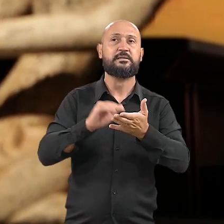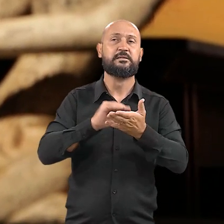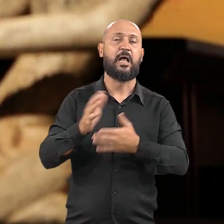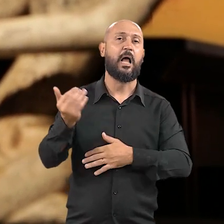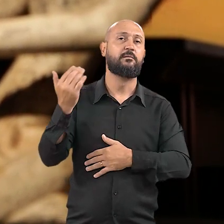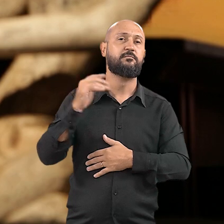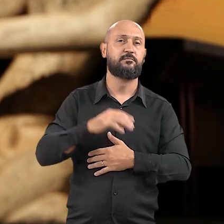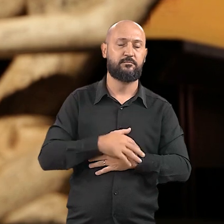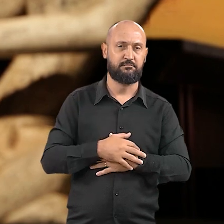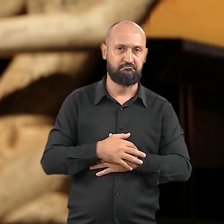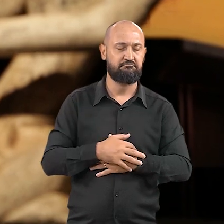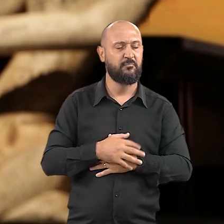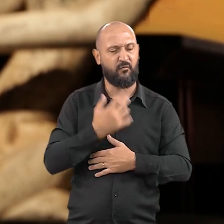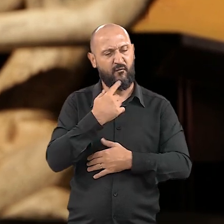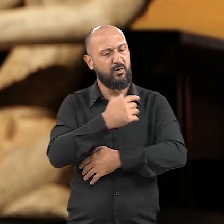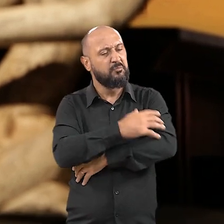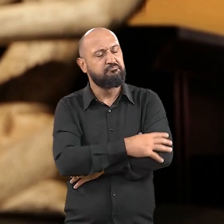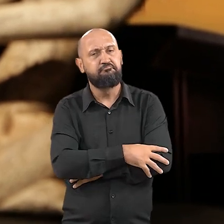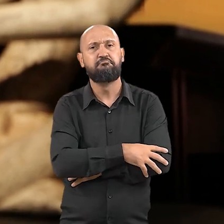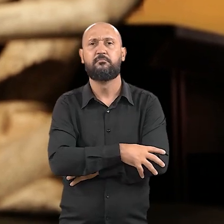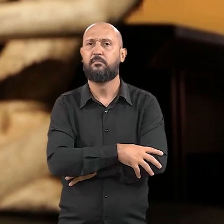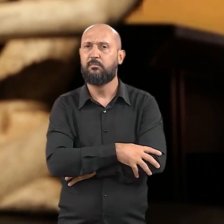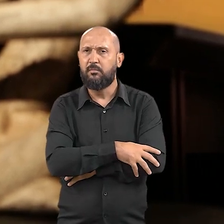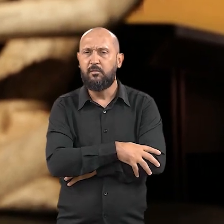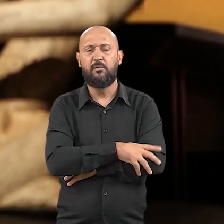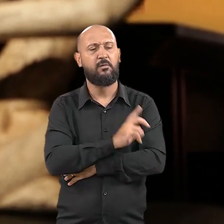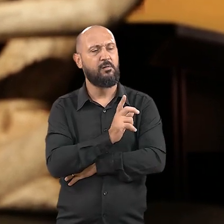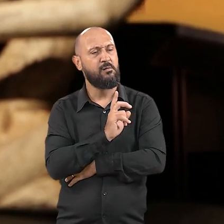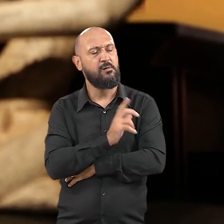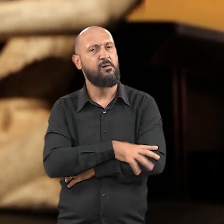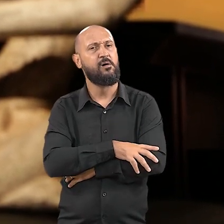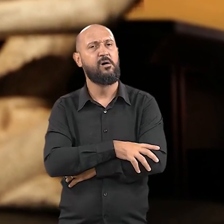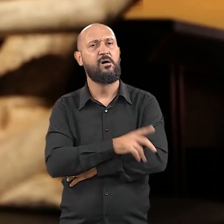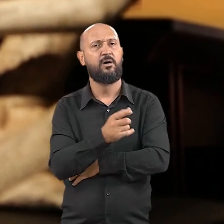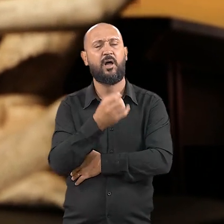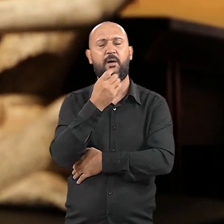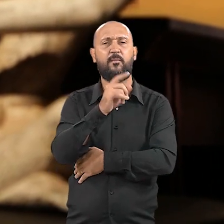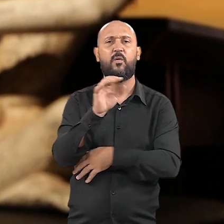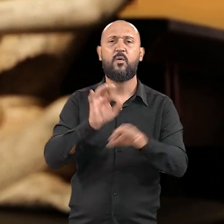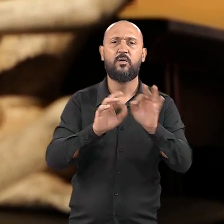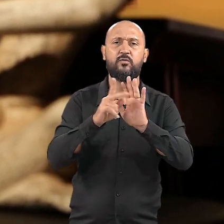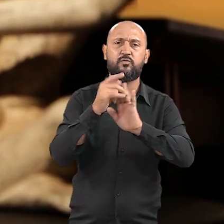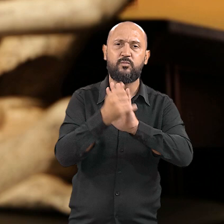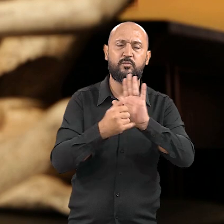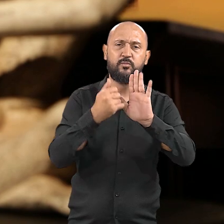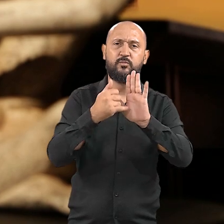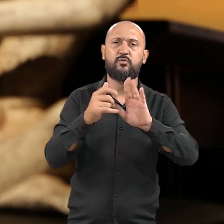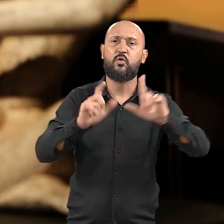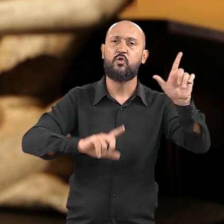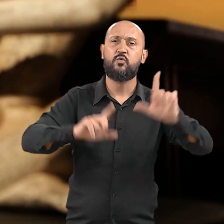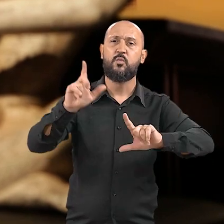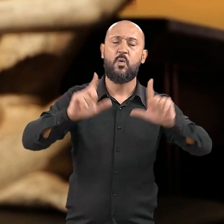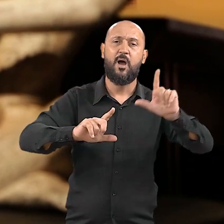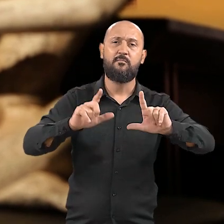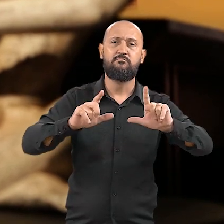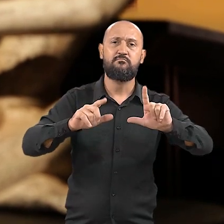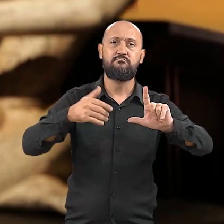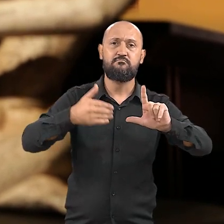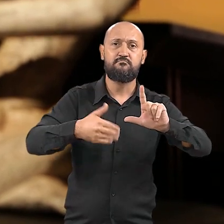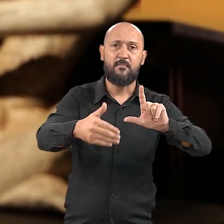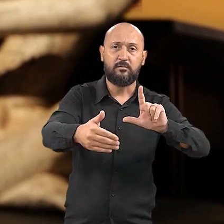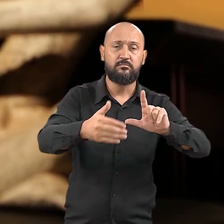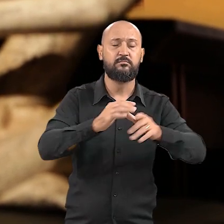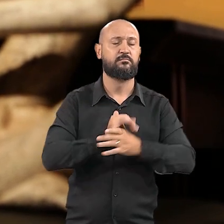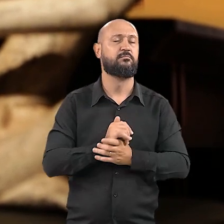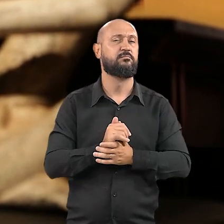da época falou assim, pô, a gente achou por bem fazer um projeto de um programa de televisão. Então, aí